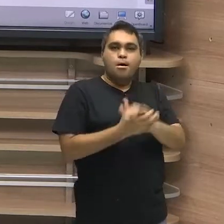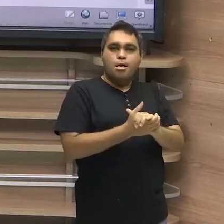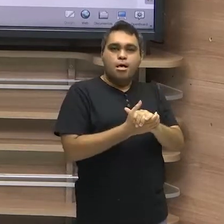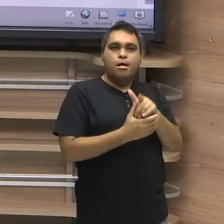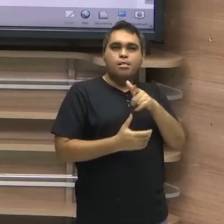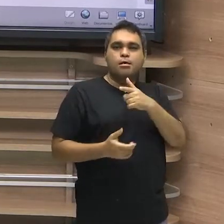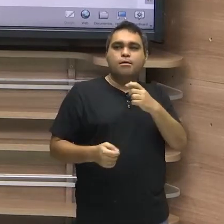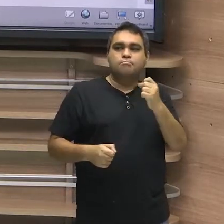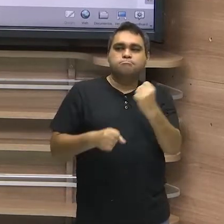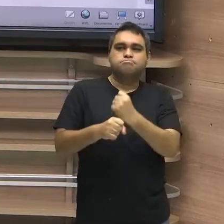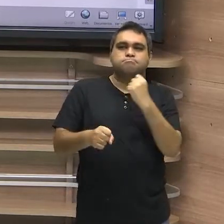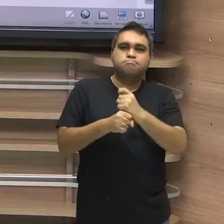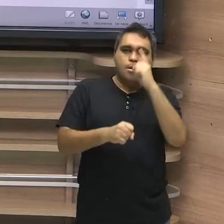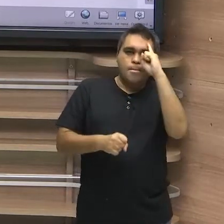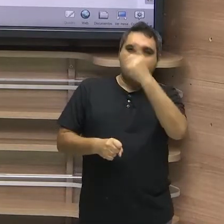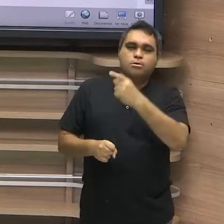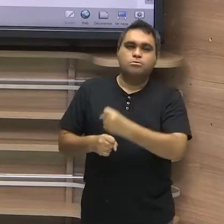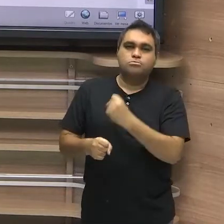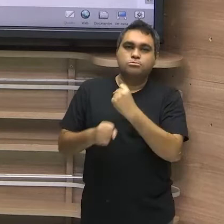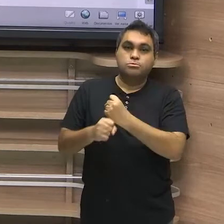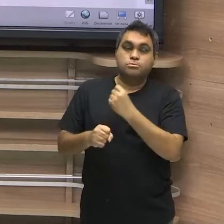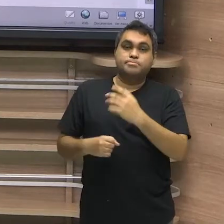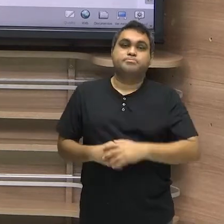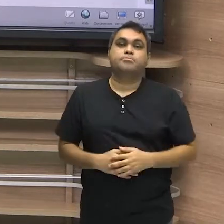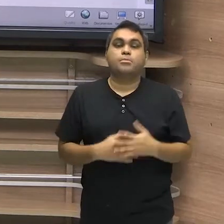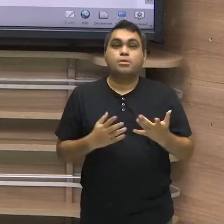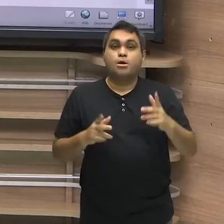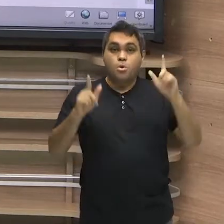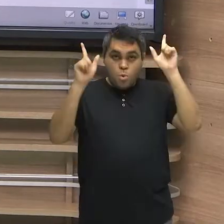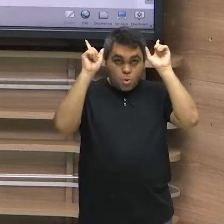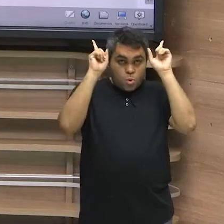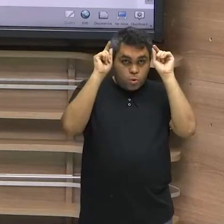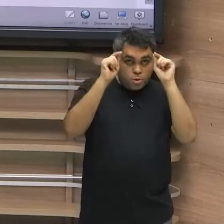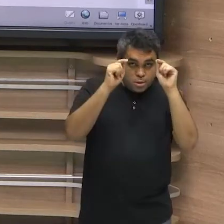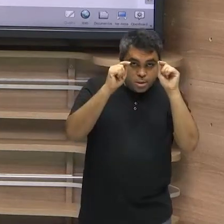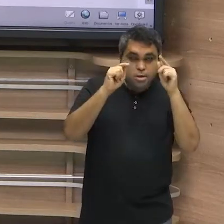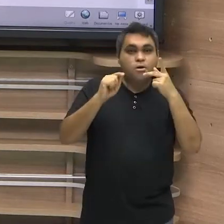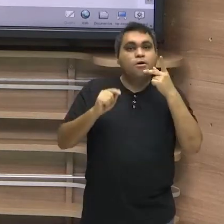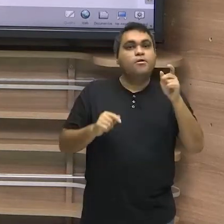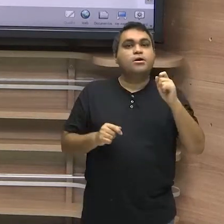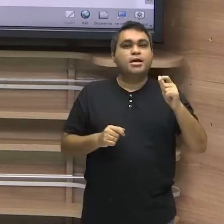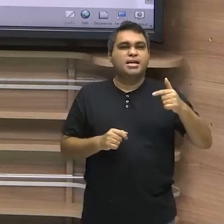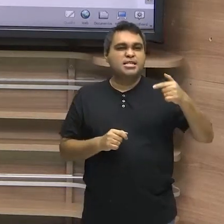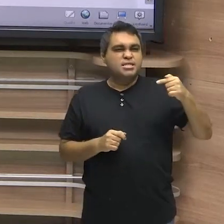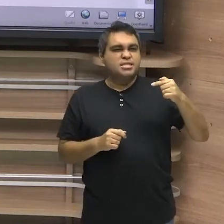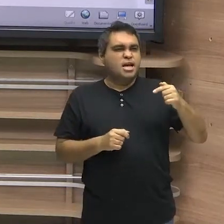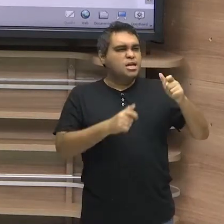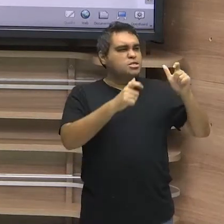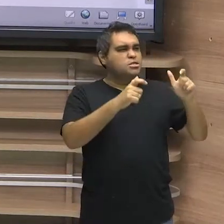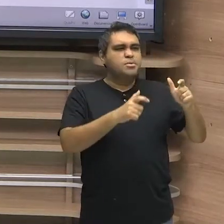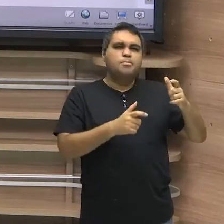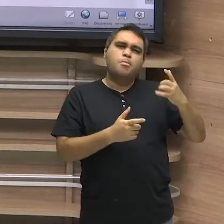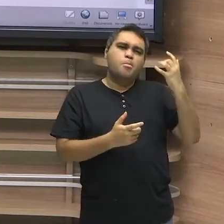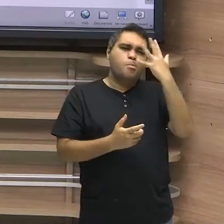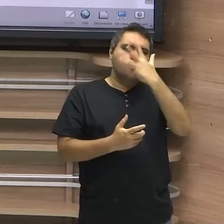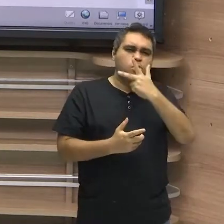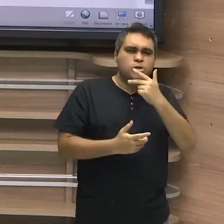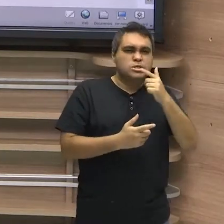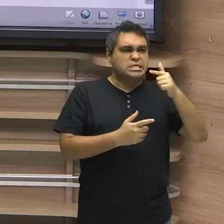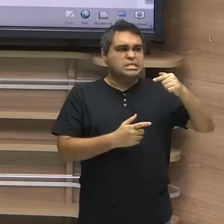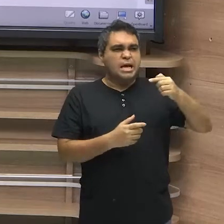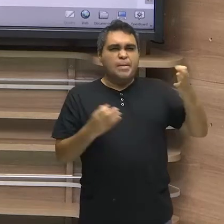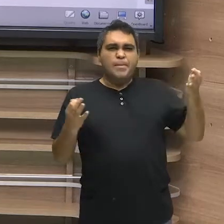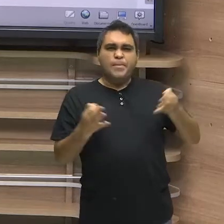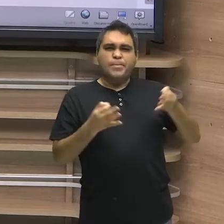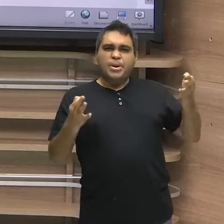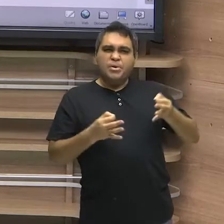gregos, eles vão, inclusive, eleger as 7 maravilhas do mundo, as 7 obras mais bonitas do mundo, de acordo com o